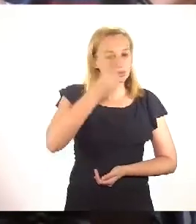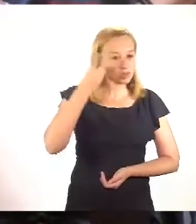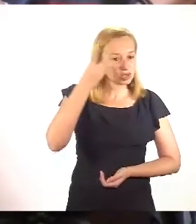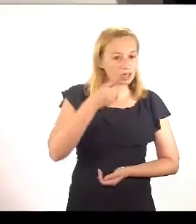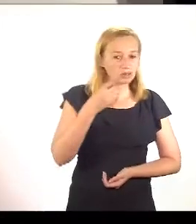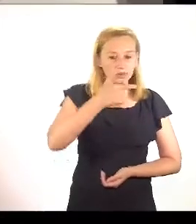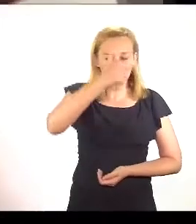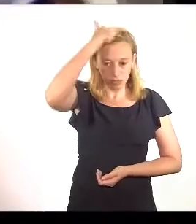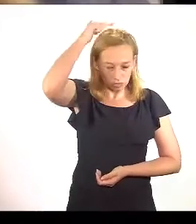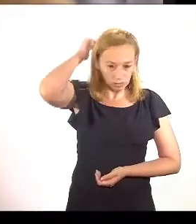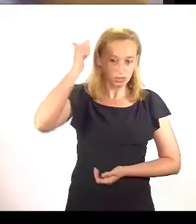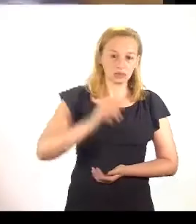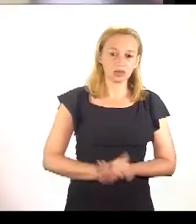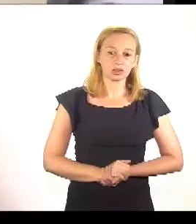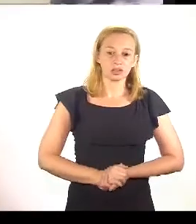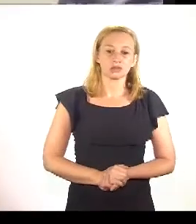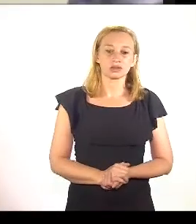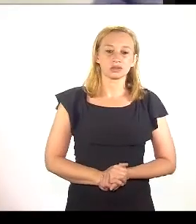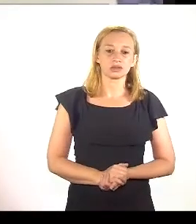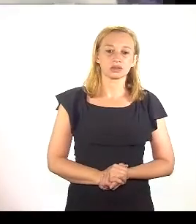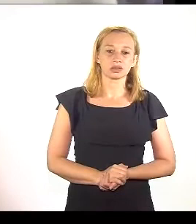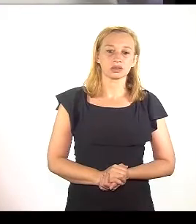Paulo.